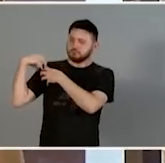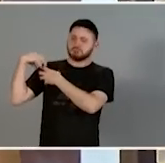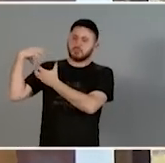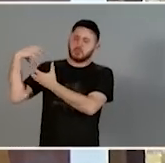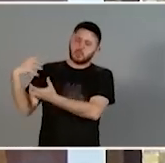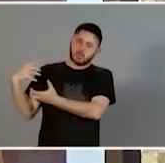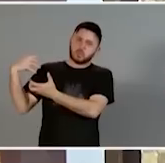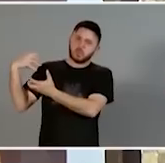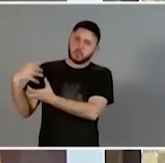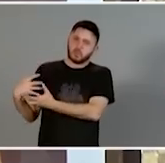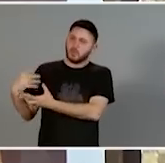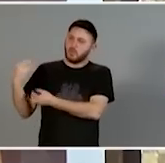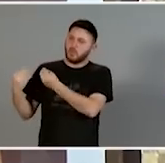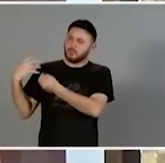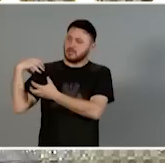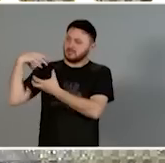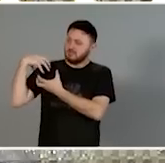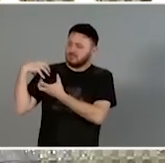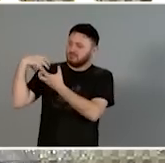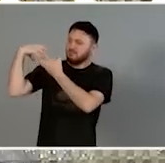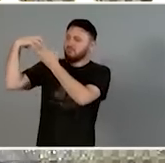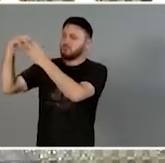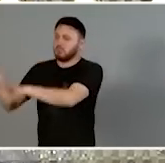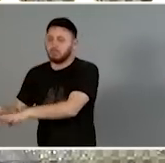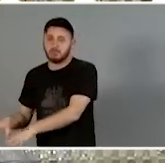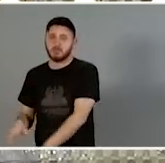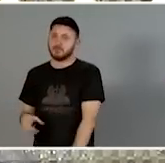que não tem como jogar fora.